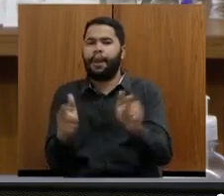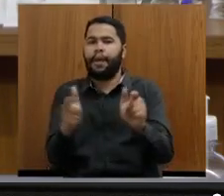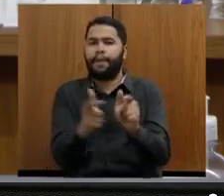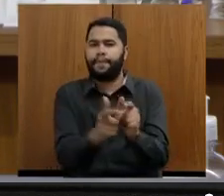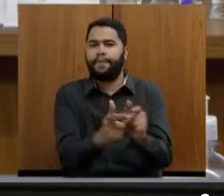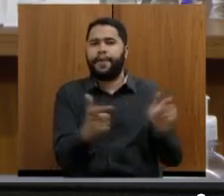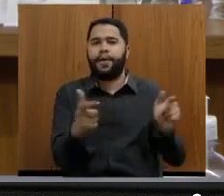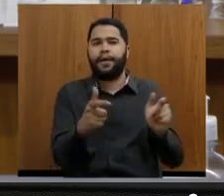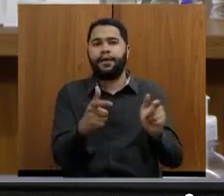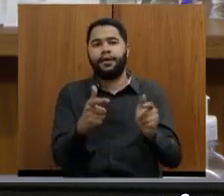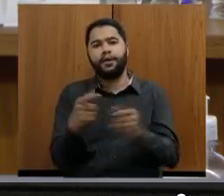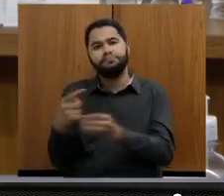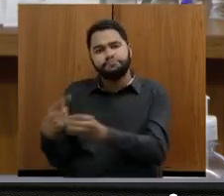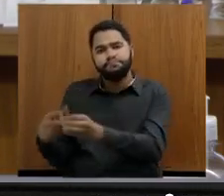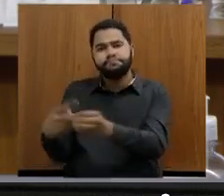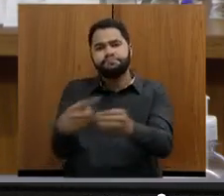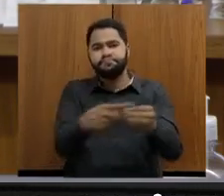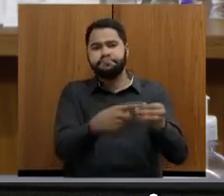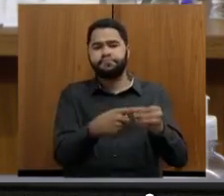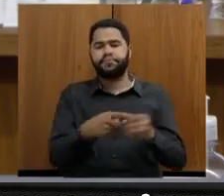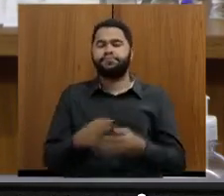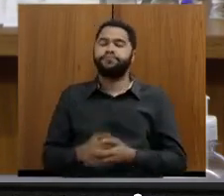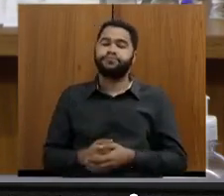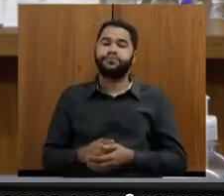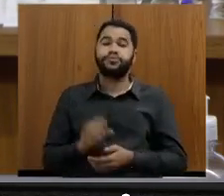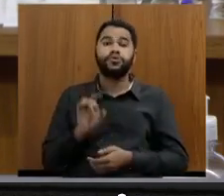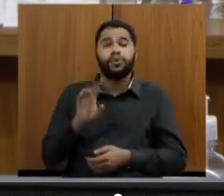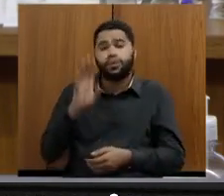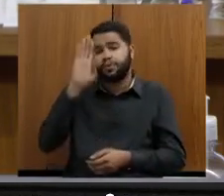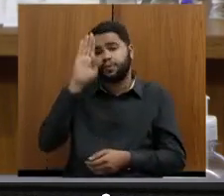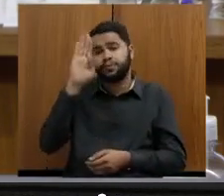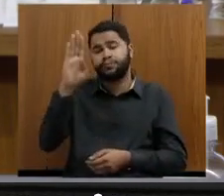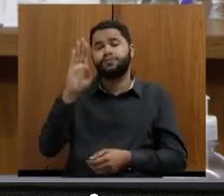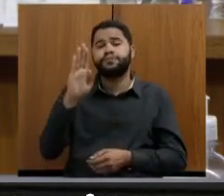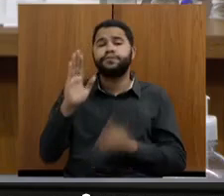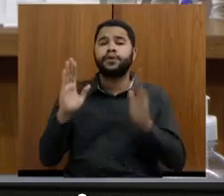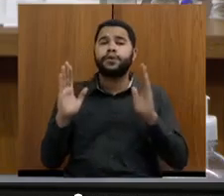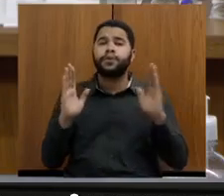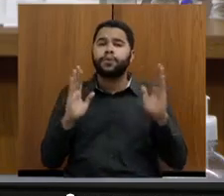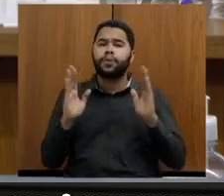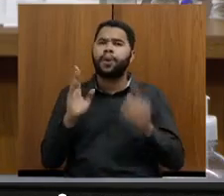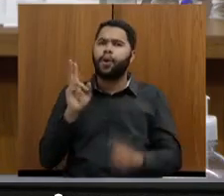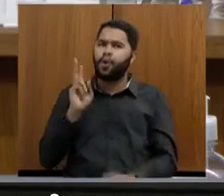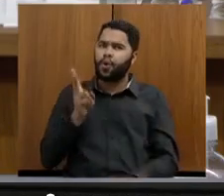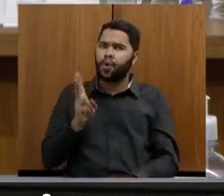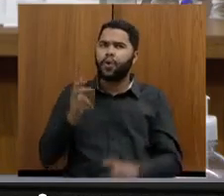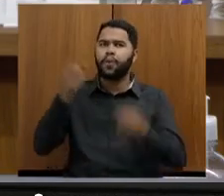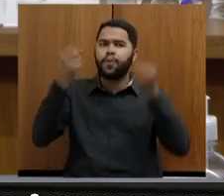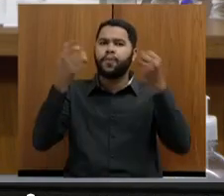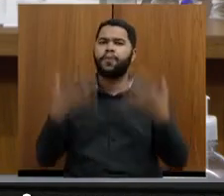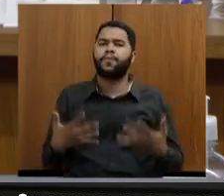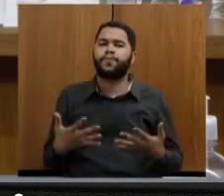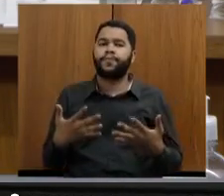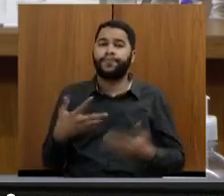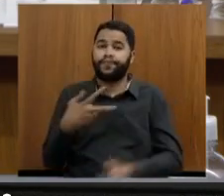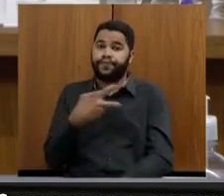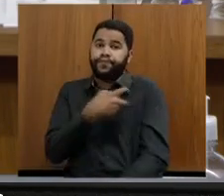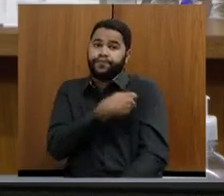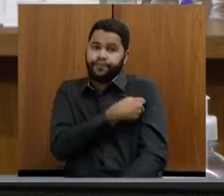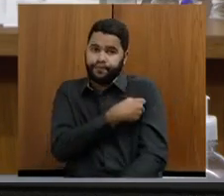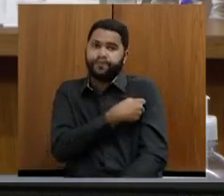importantes da covilhã em alguns pontos do Estado apenas um destaque nesse momento a gente continua falando da questão da